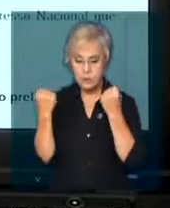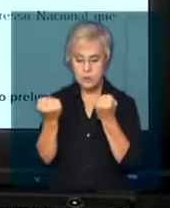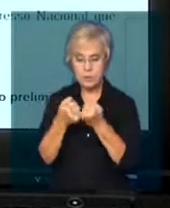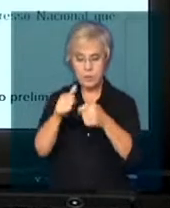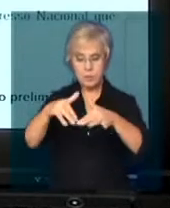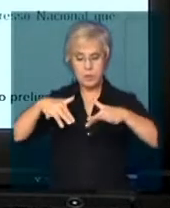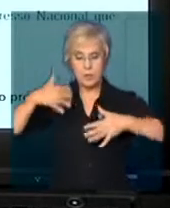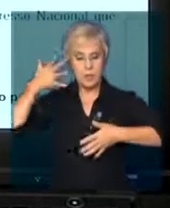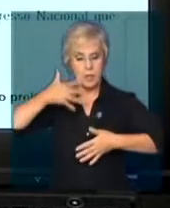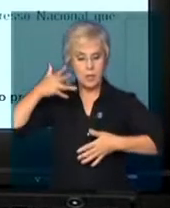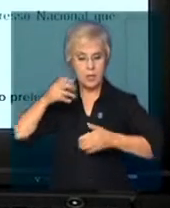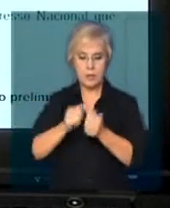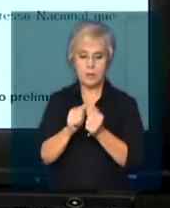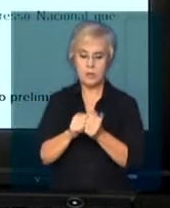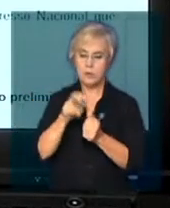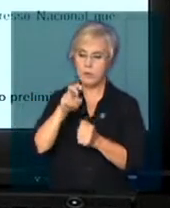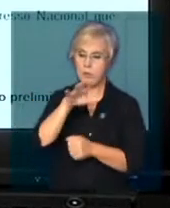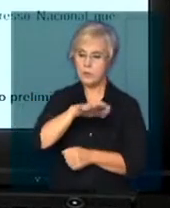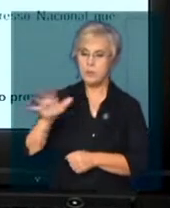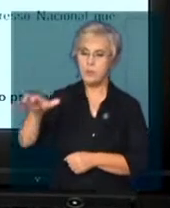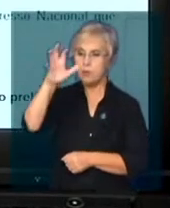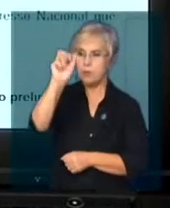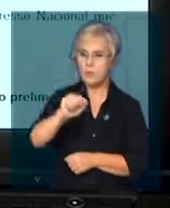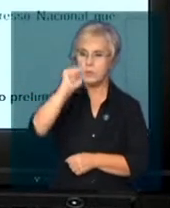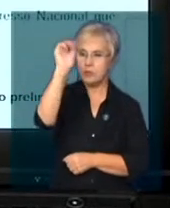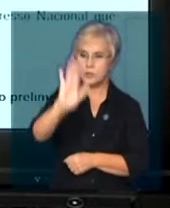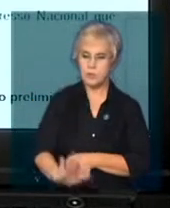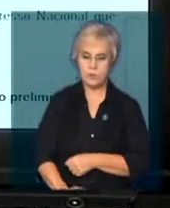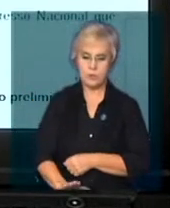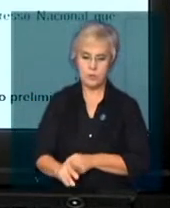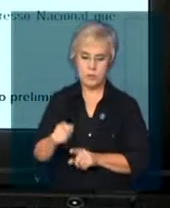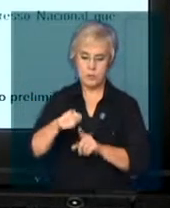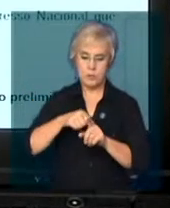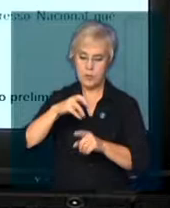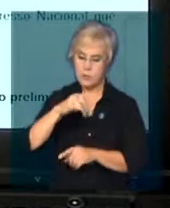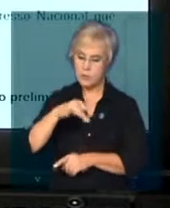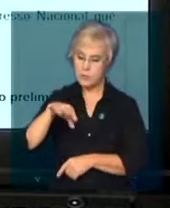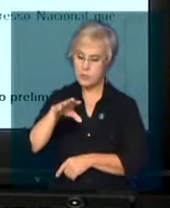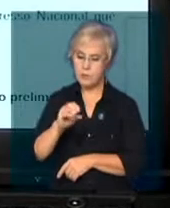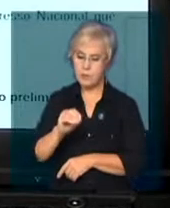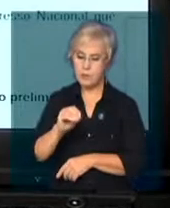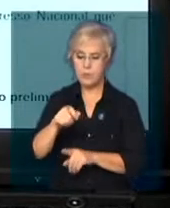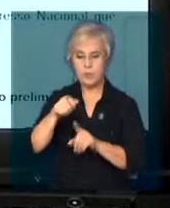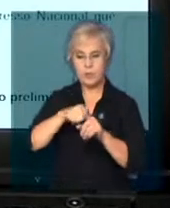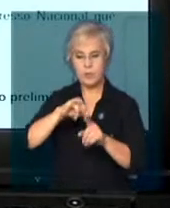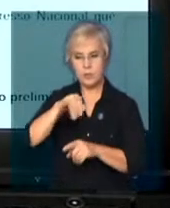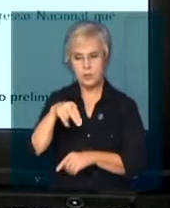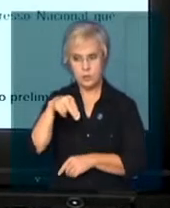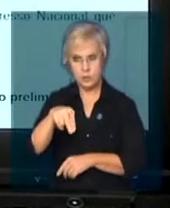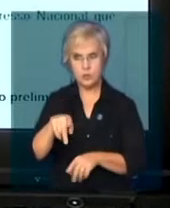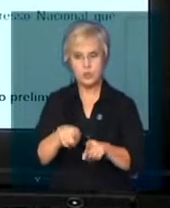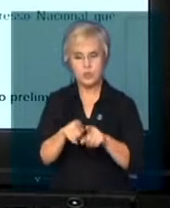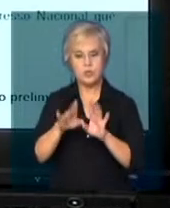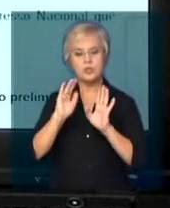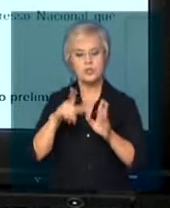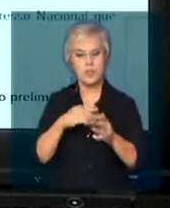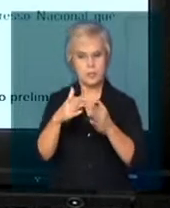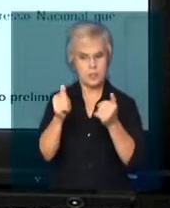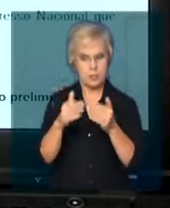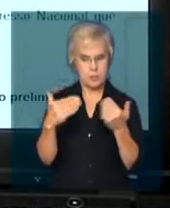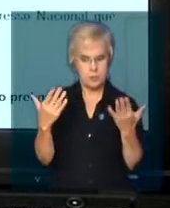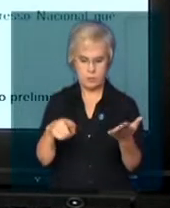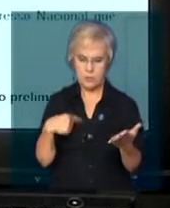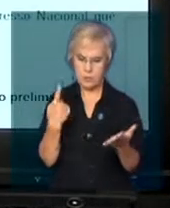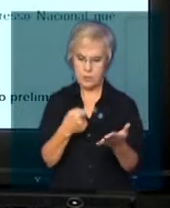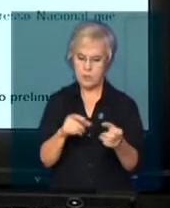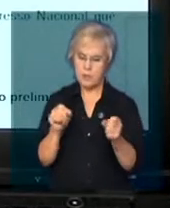em 5 macro-regiões do Brasil, durante o mês de maio e o mês de junho. Inclusive, já tem um pedido nosso, né, Neurilan,